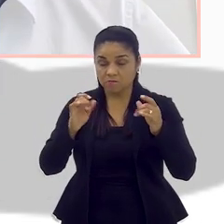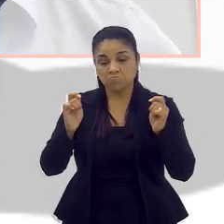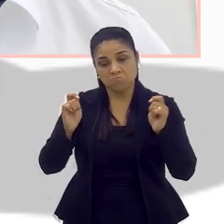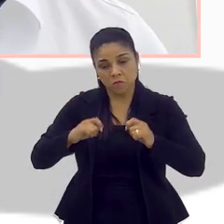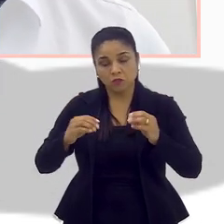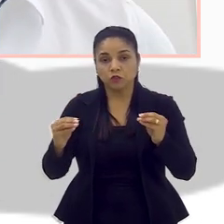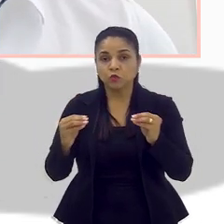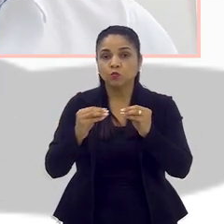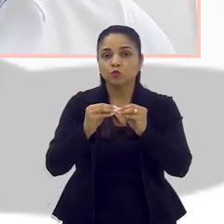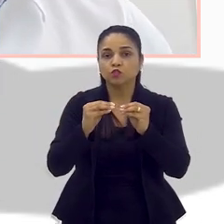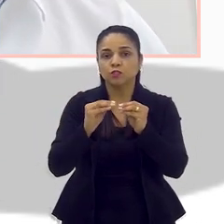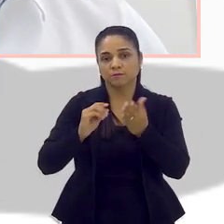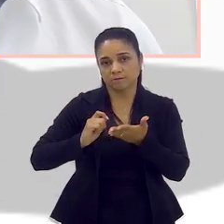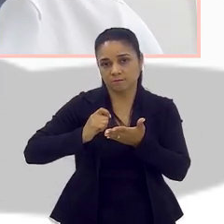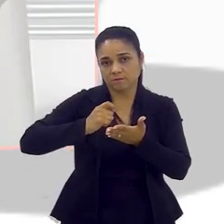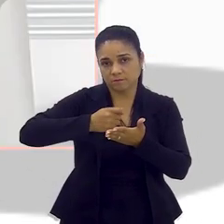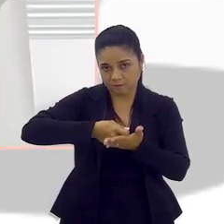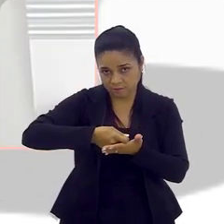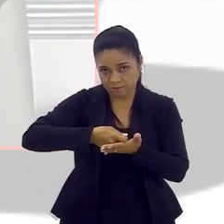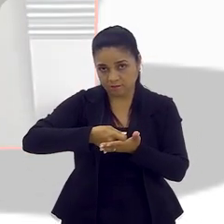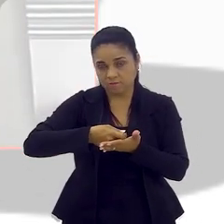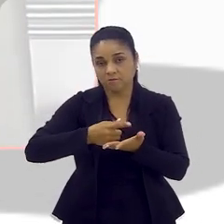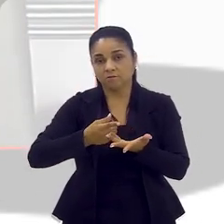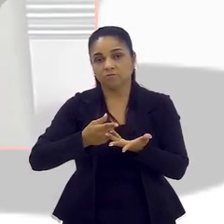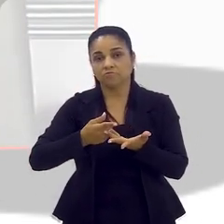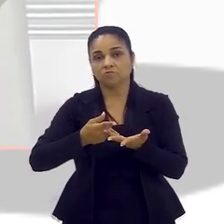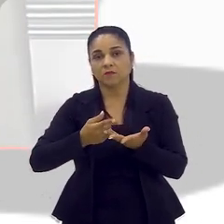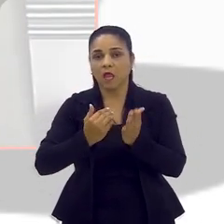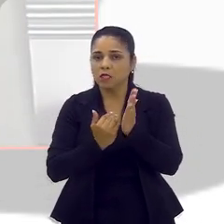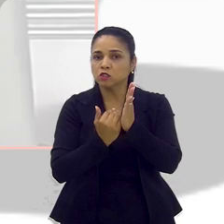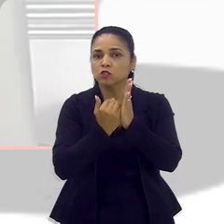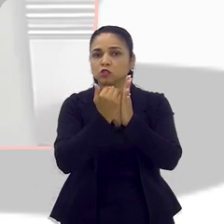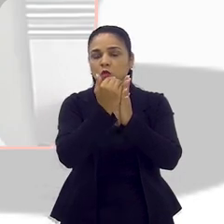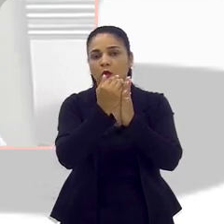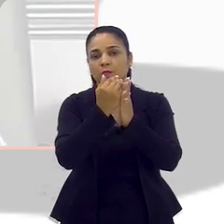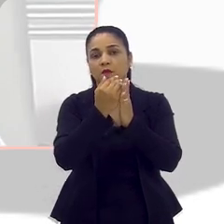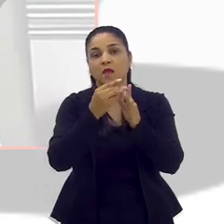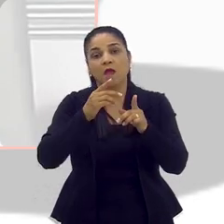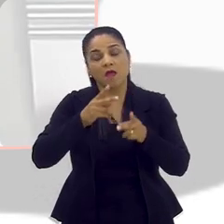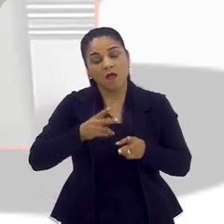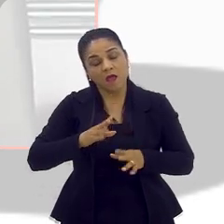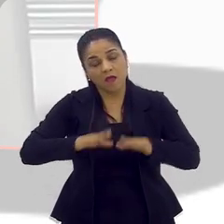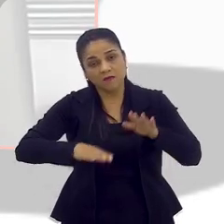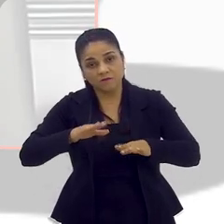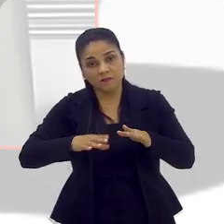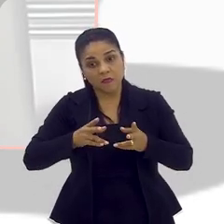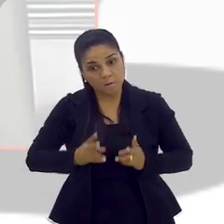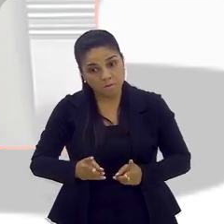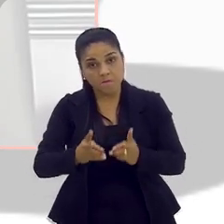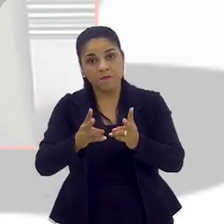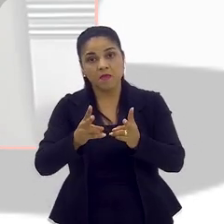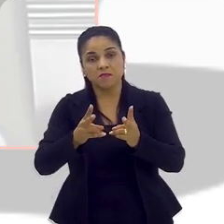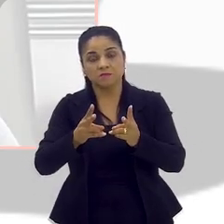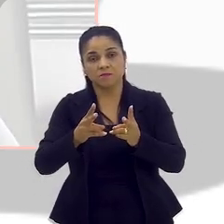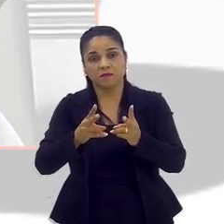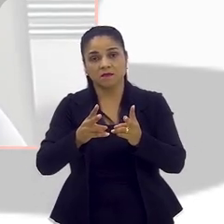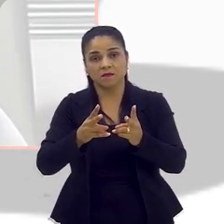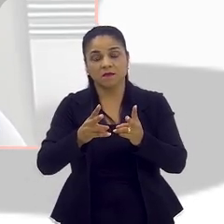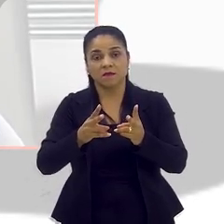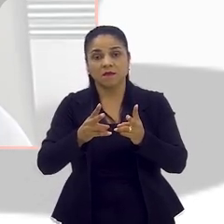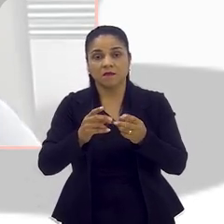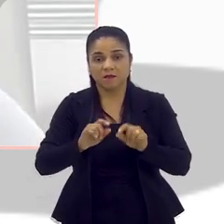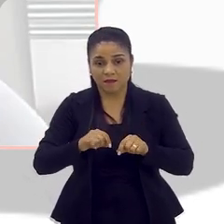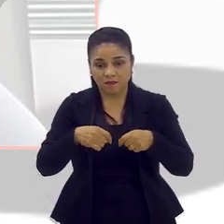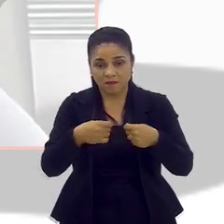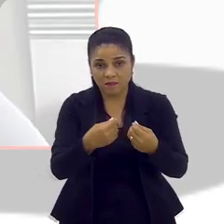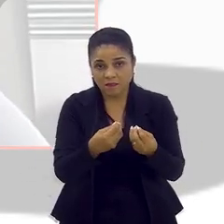Assim, isso otimiza também o trabalho dele, porque em vez dele fazer mais entregas, às vezes ele faz as mesmas entregas, mas ganha o dinheiro